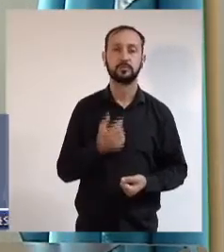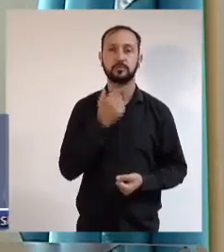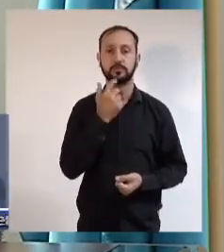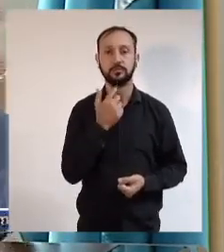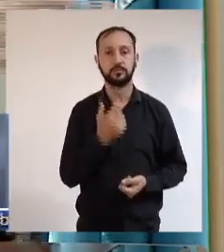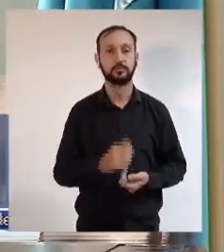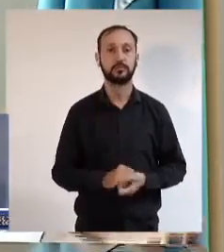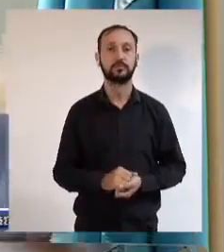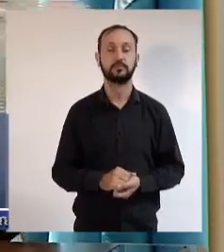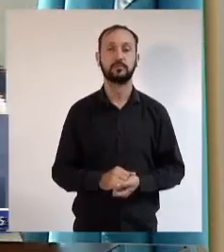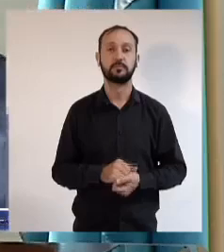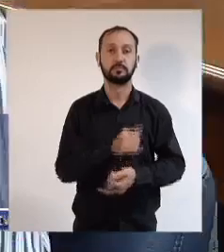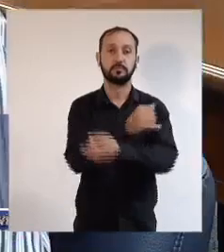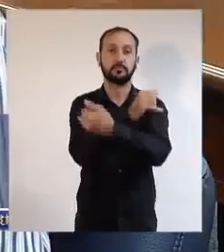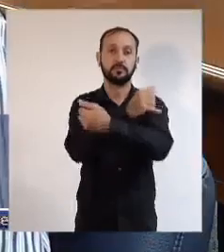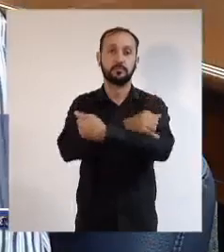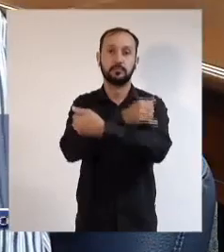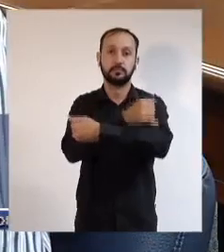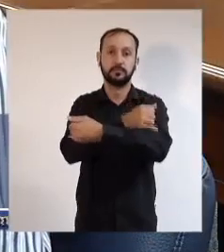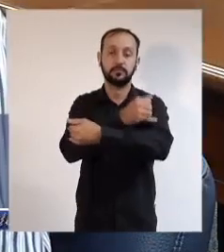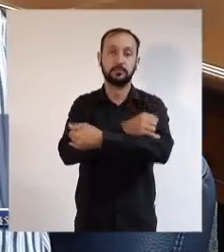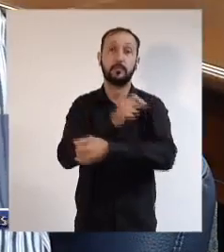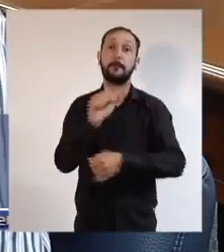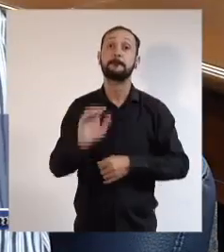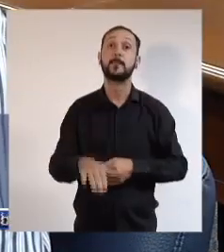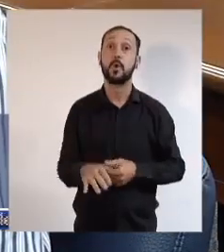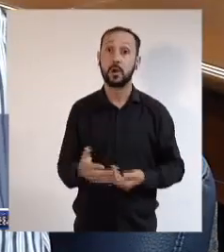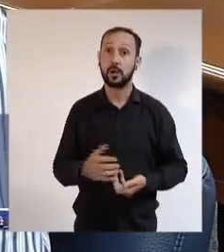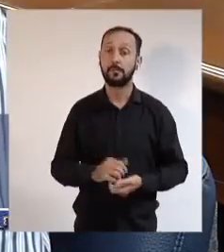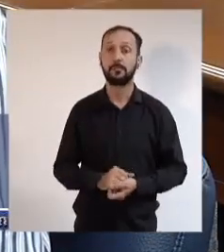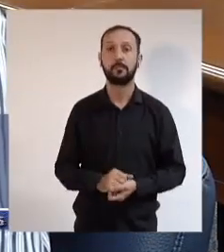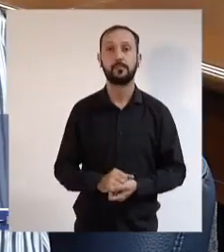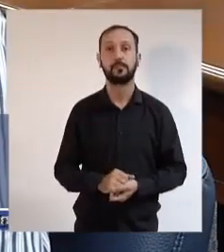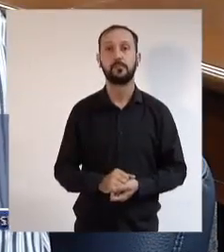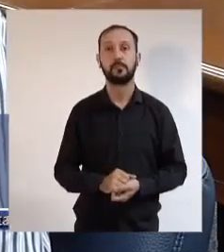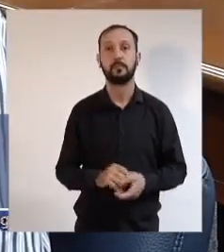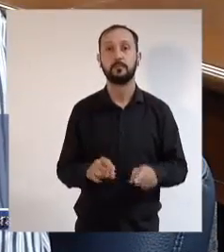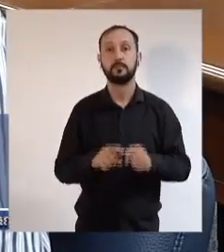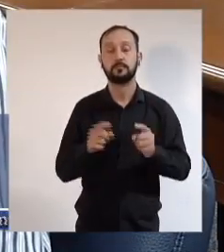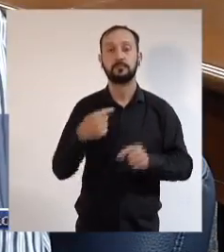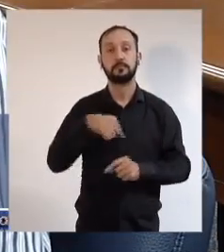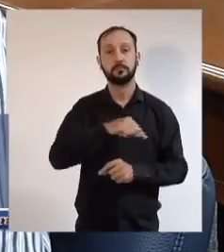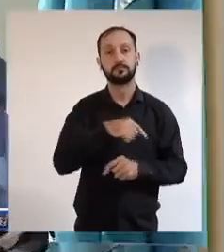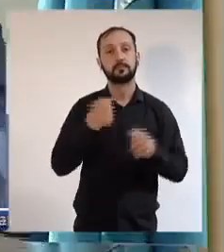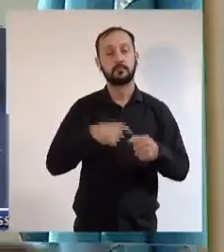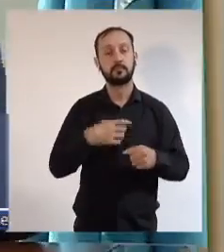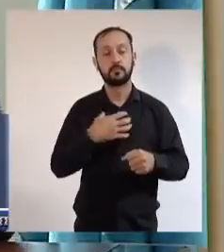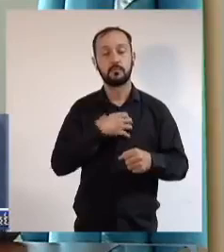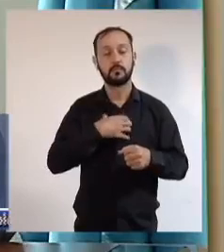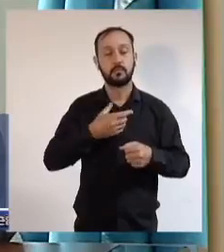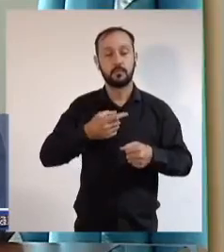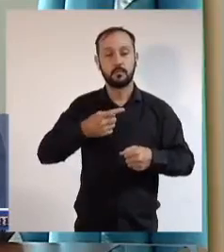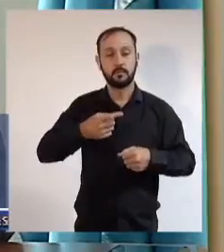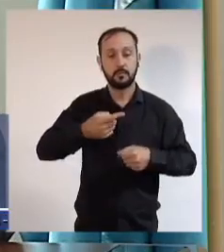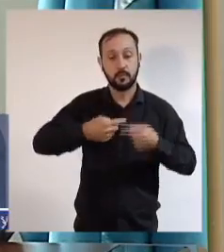mão de obra é pequena mas nós precisamos avançar